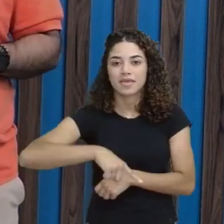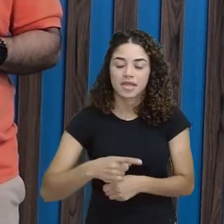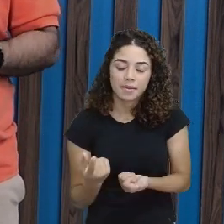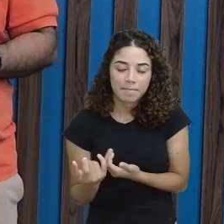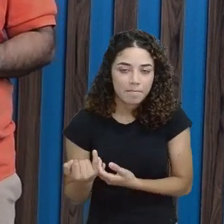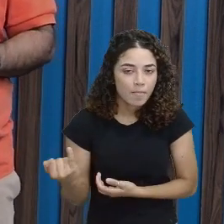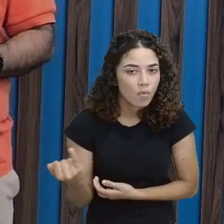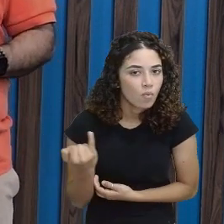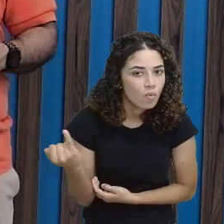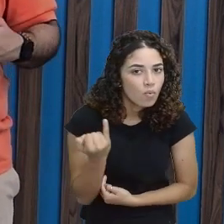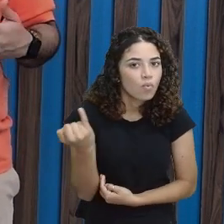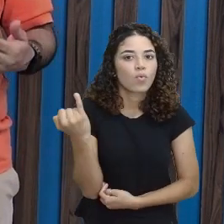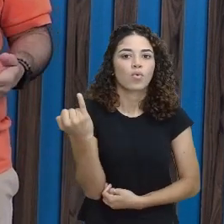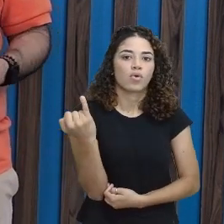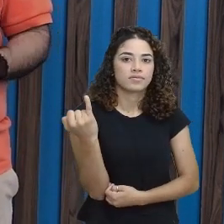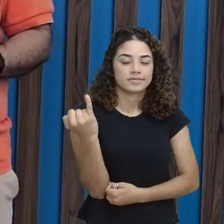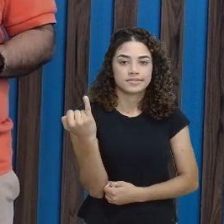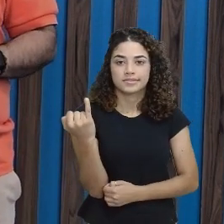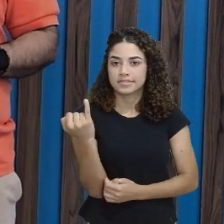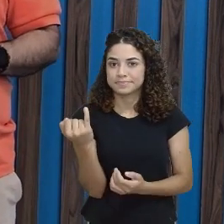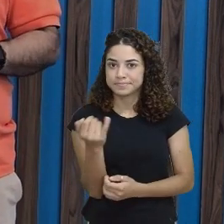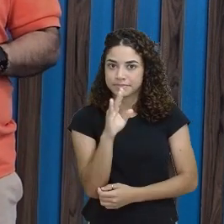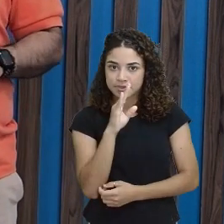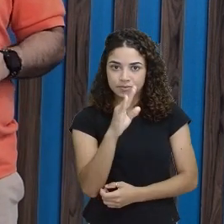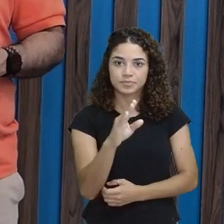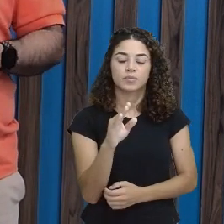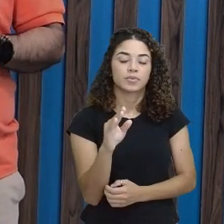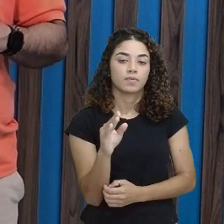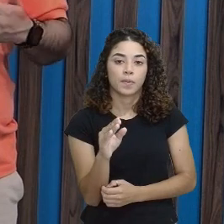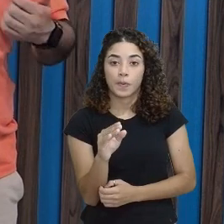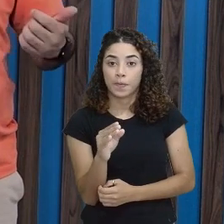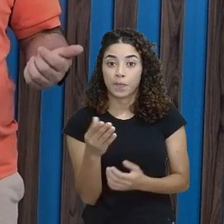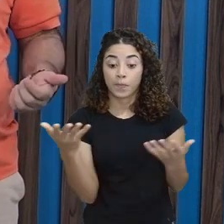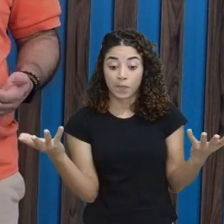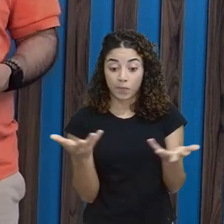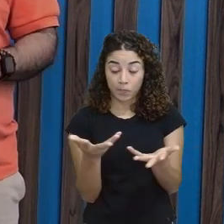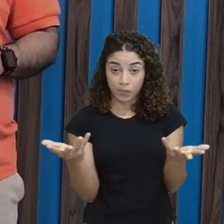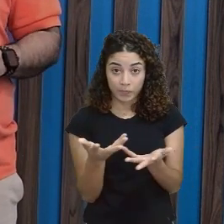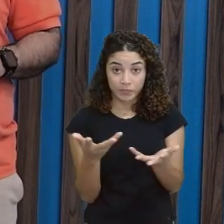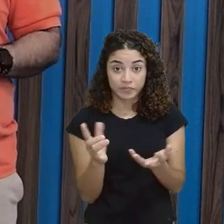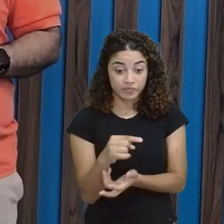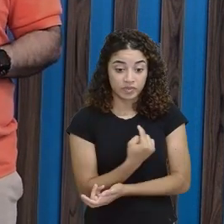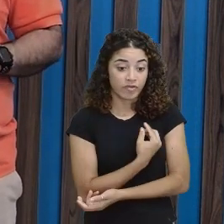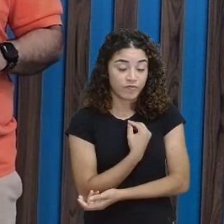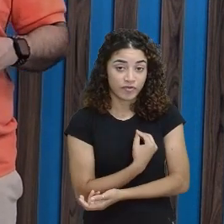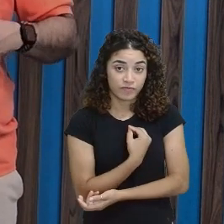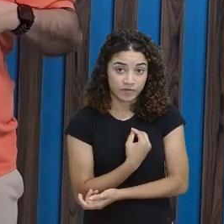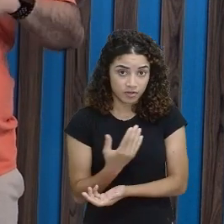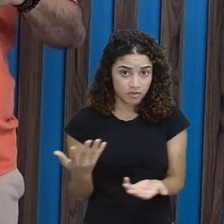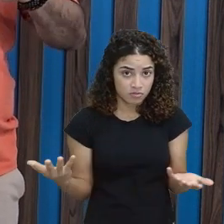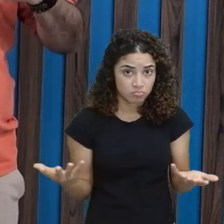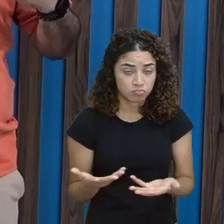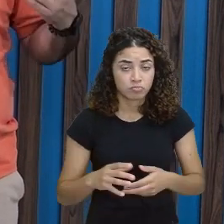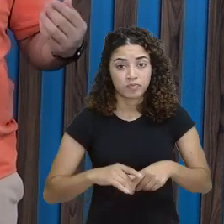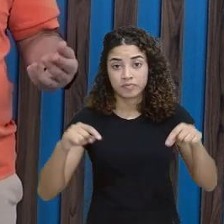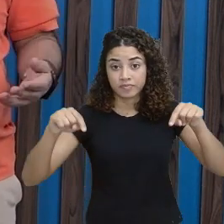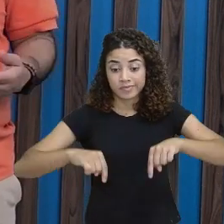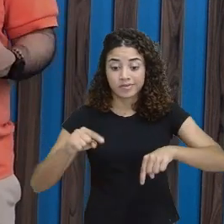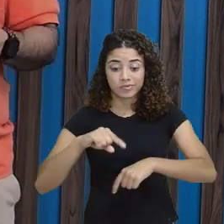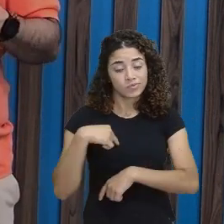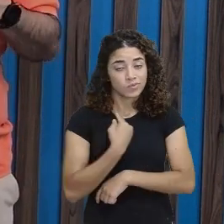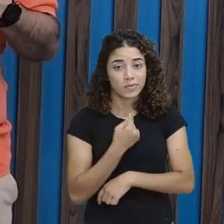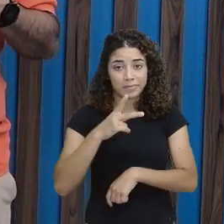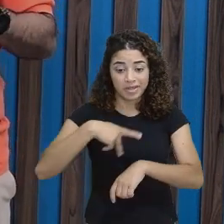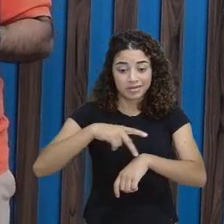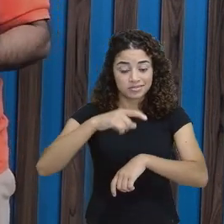muito importante, inclusive, né, no atual cenário que a gente vive, né, em nosso país,